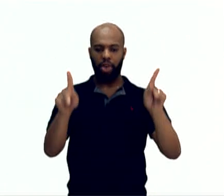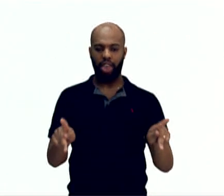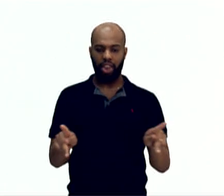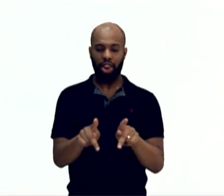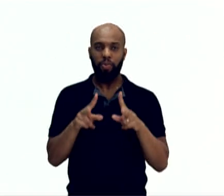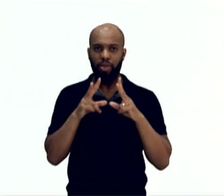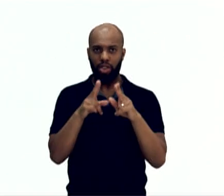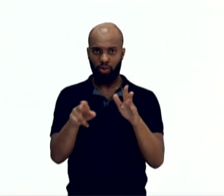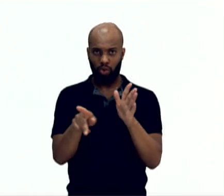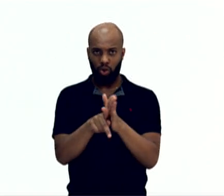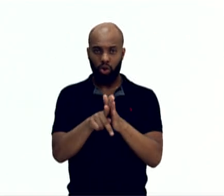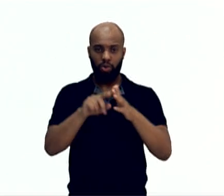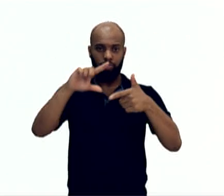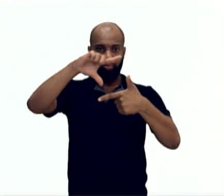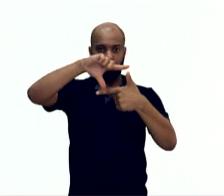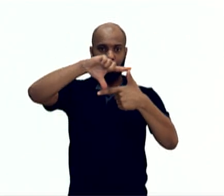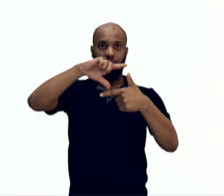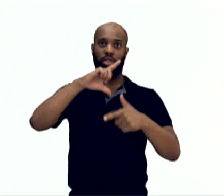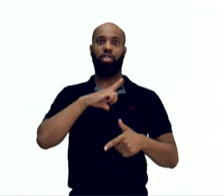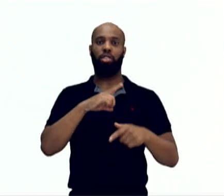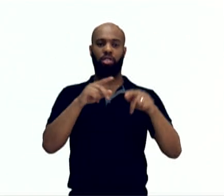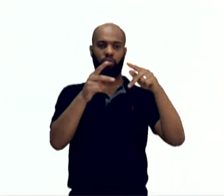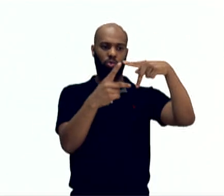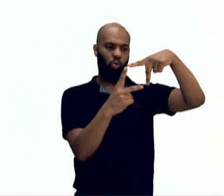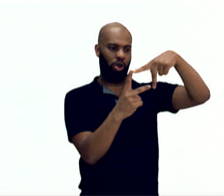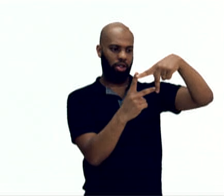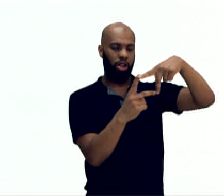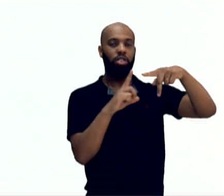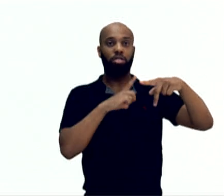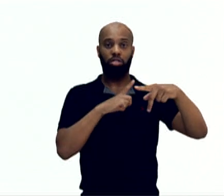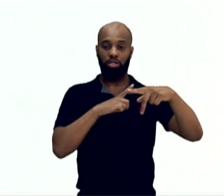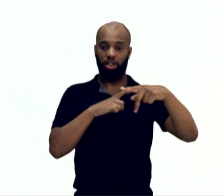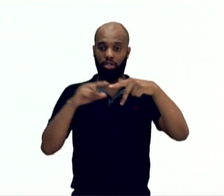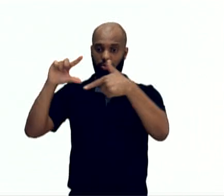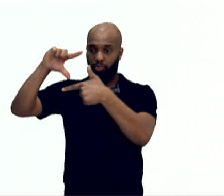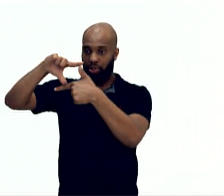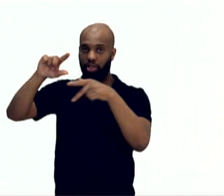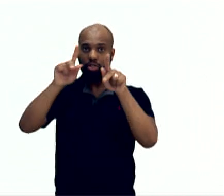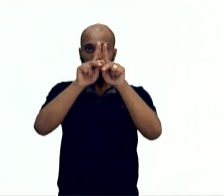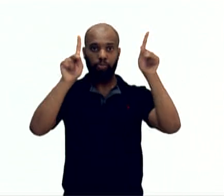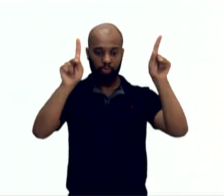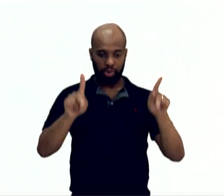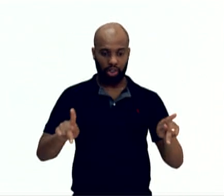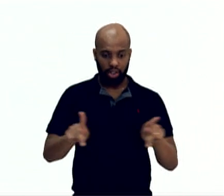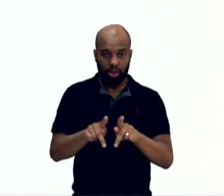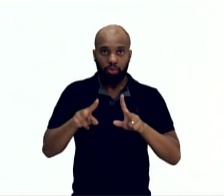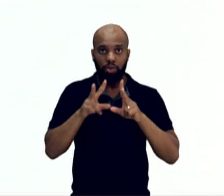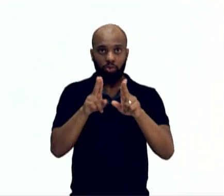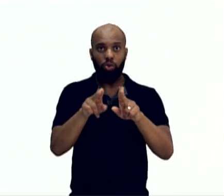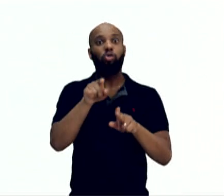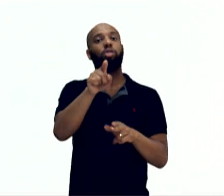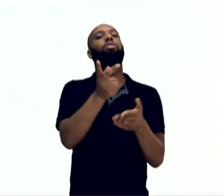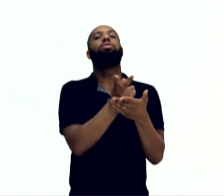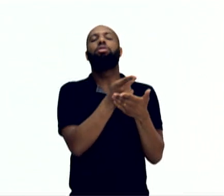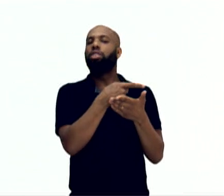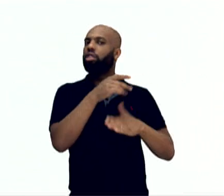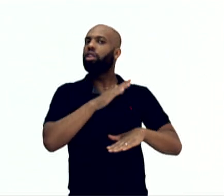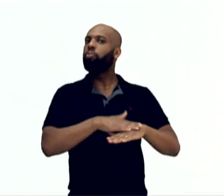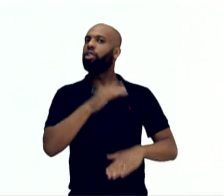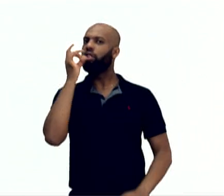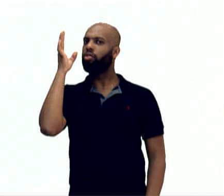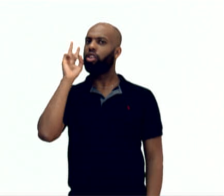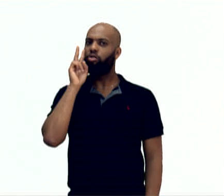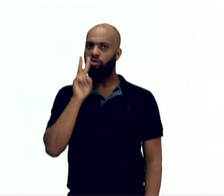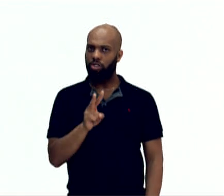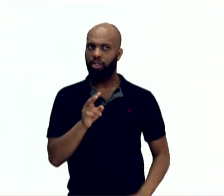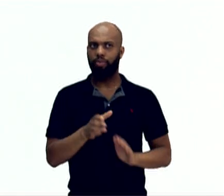retângulo. Então eu tenho um quadrado com o mesmo perímetro do retângulo. Desenha que fica mais fácil de